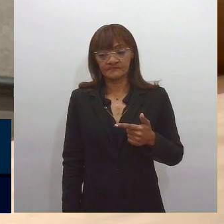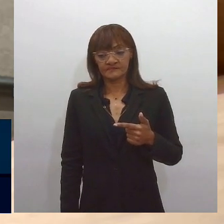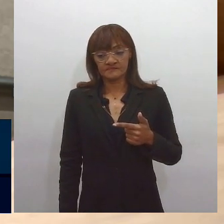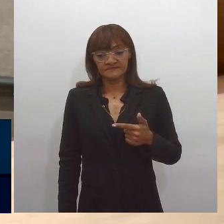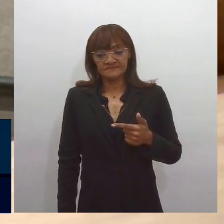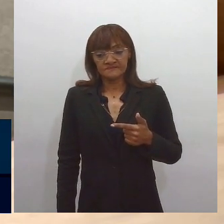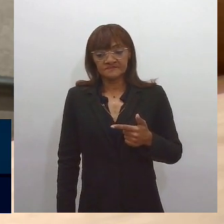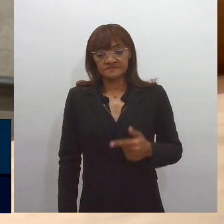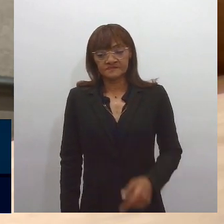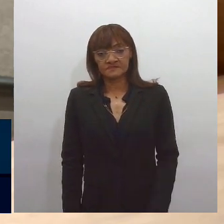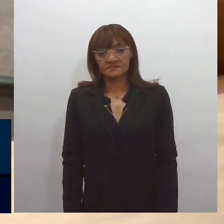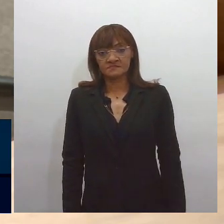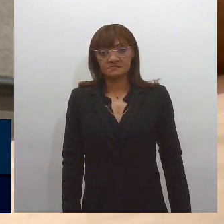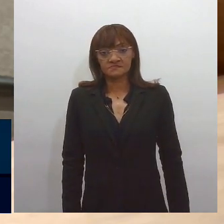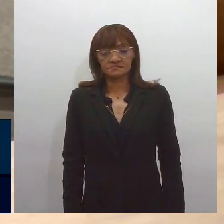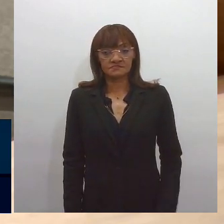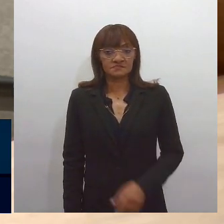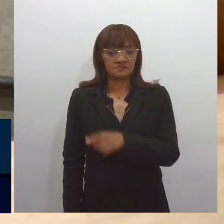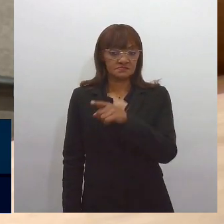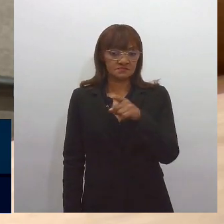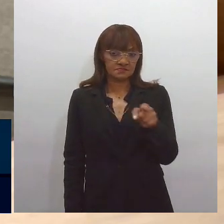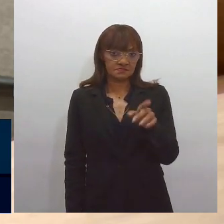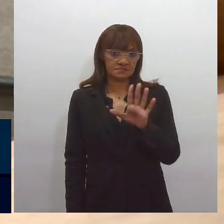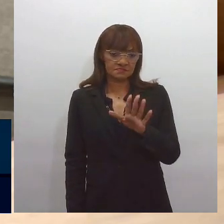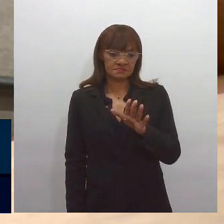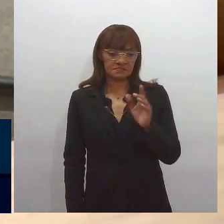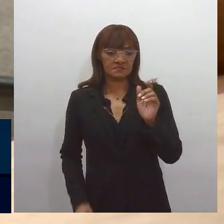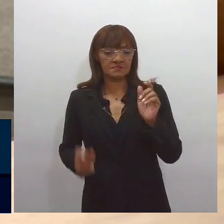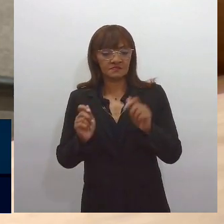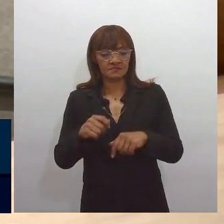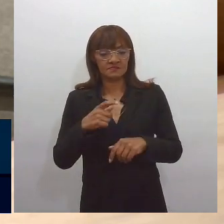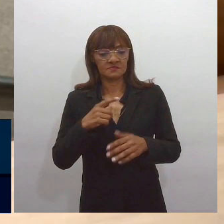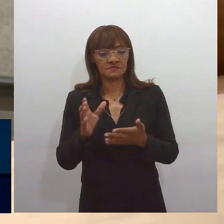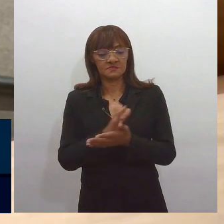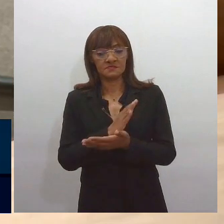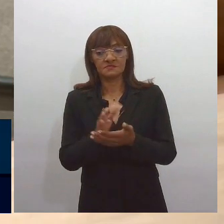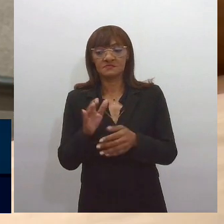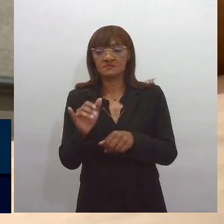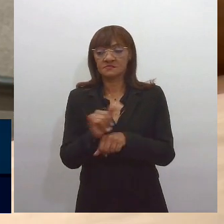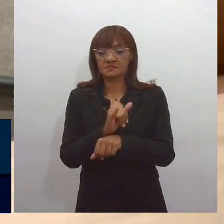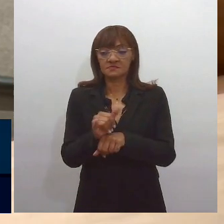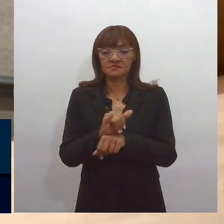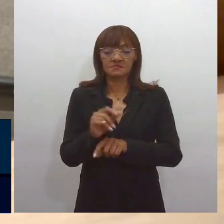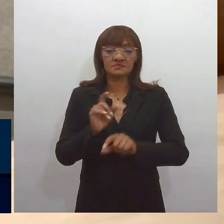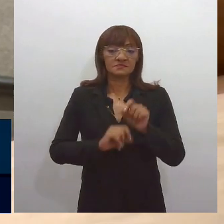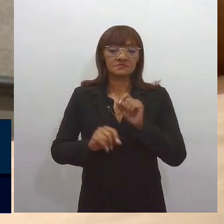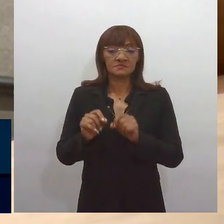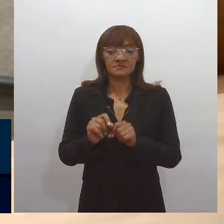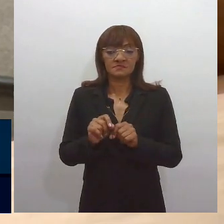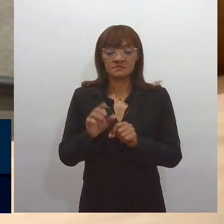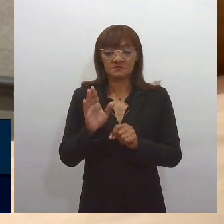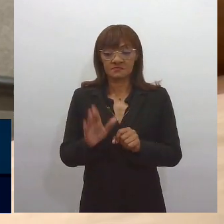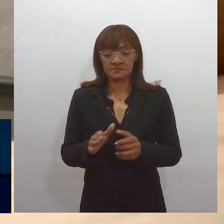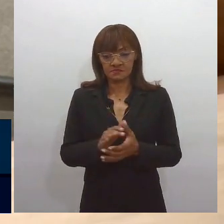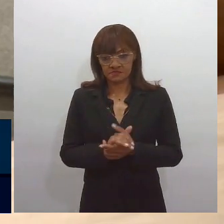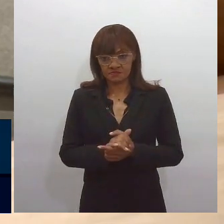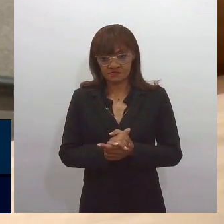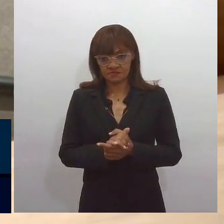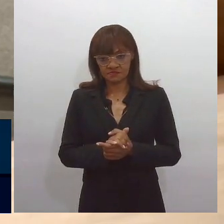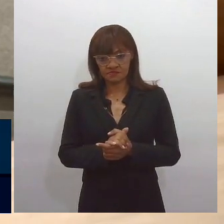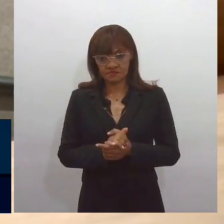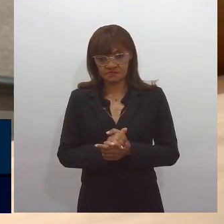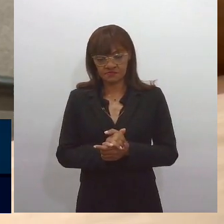devem ter alguma estatística de nesses trechos das nossas rodovias federais algum ponto que há uma incidência